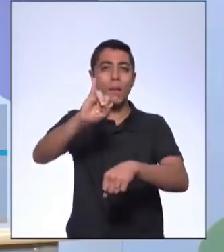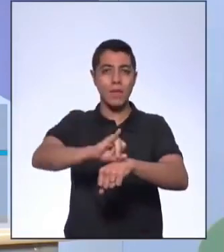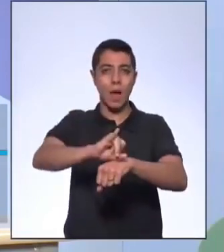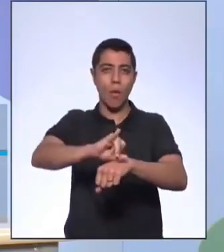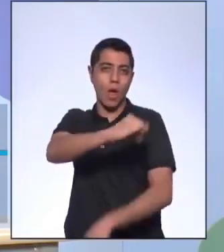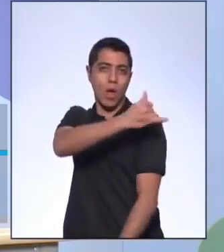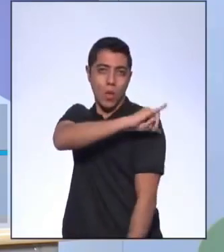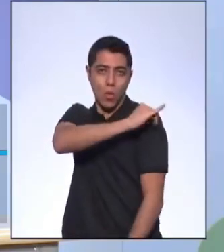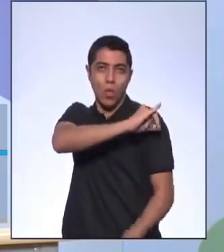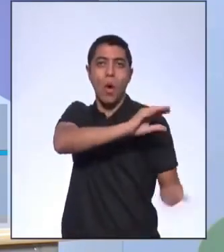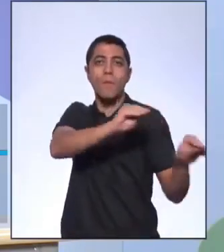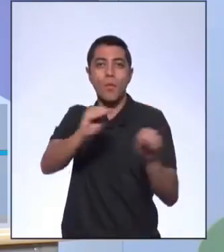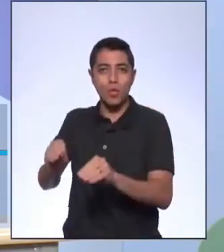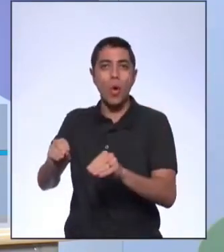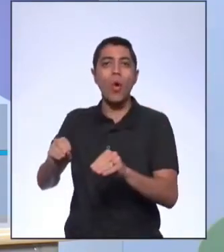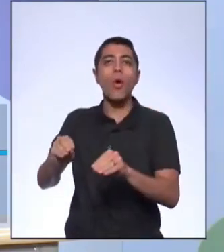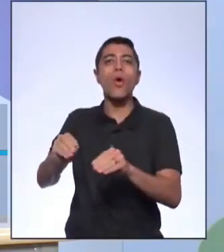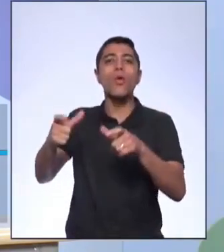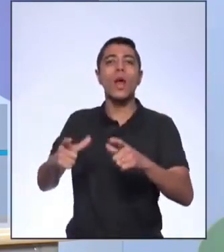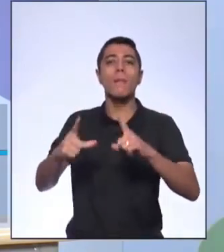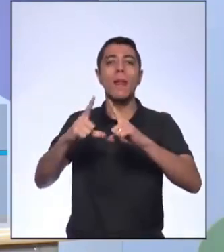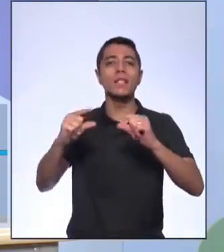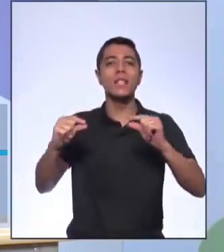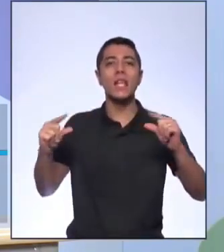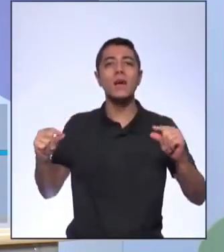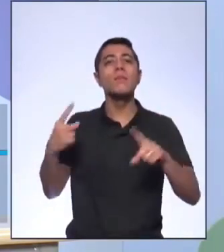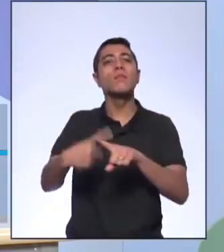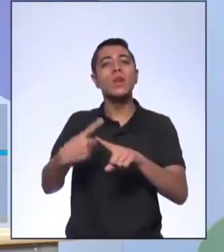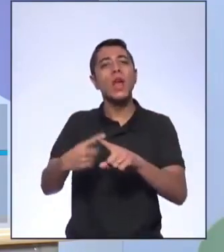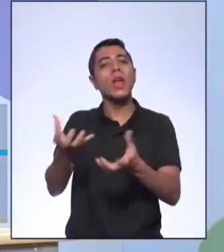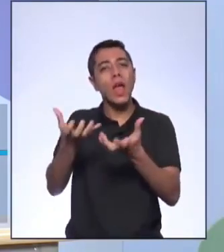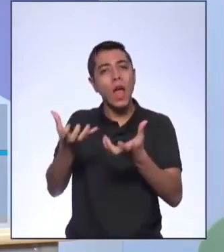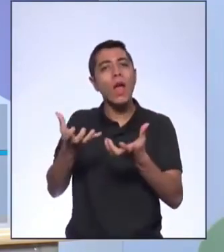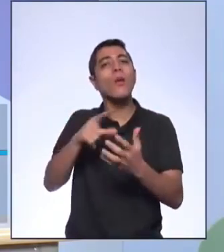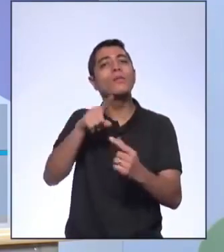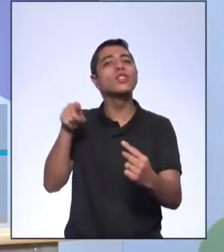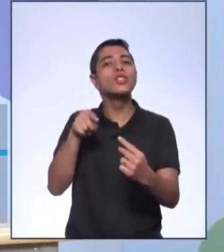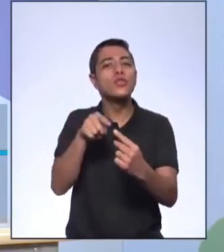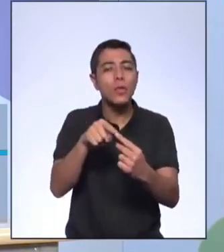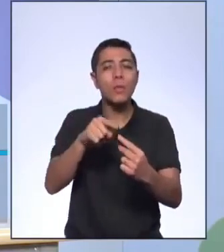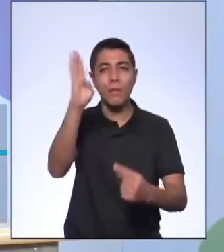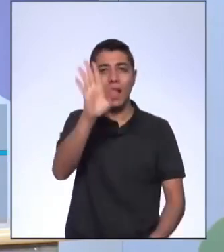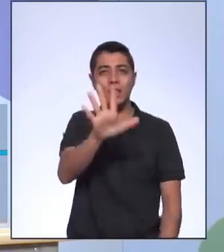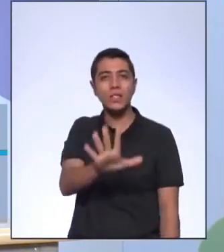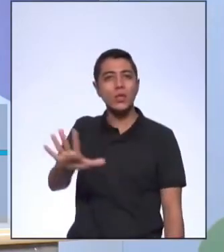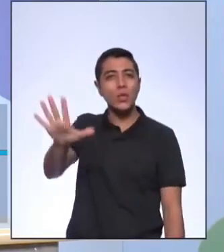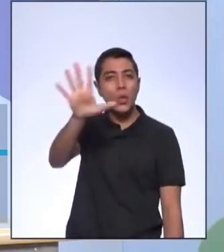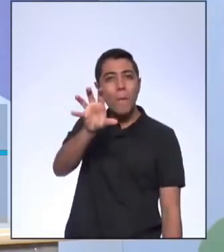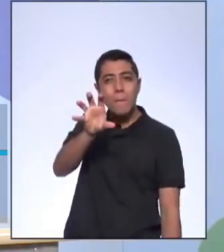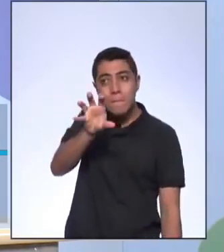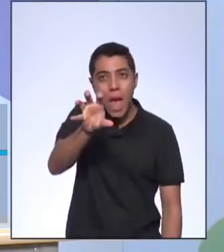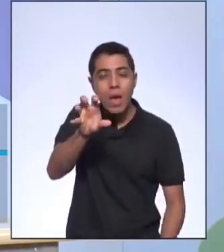desenvolvimento econômico para o centro do país né mas como professor disse a questão administrativa ficou tão forte